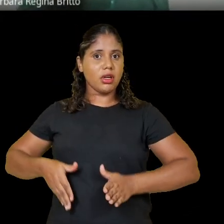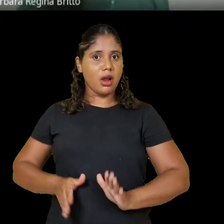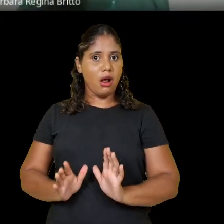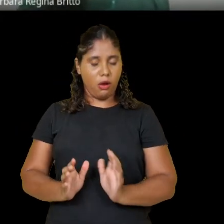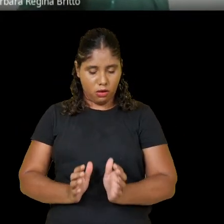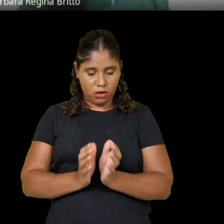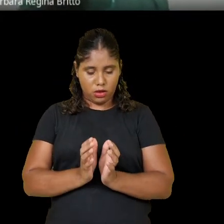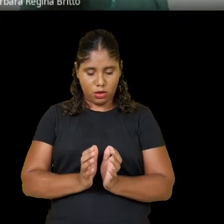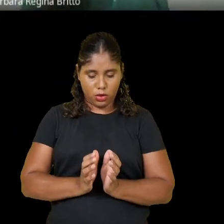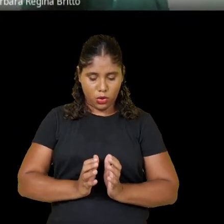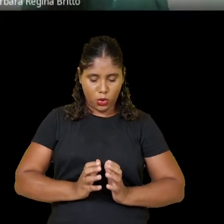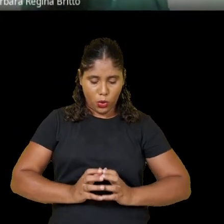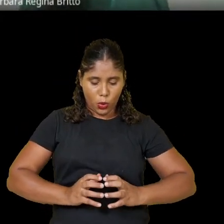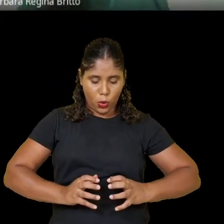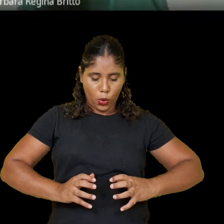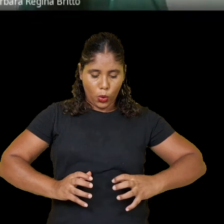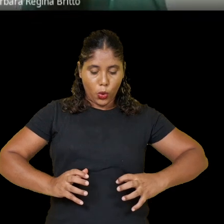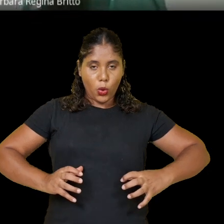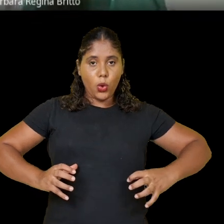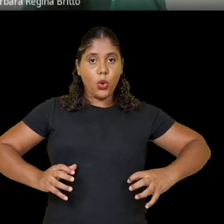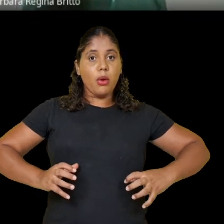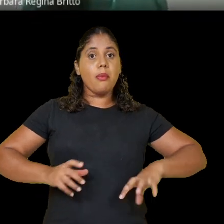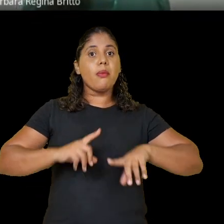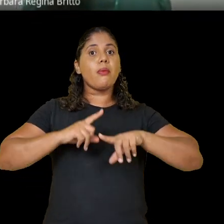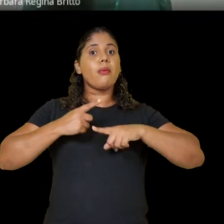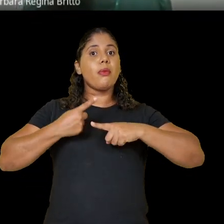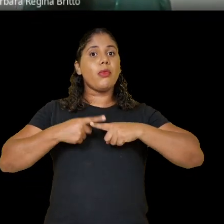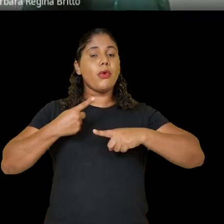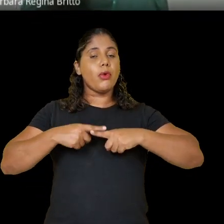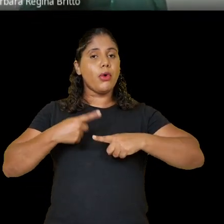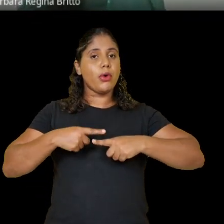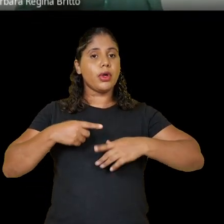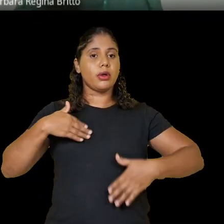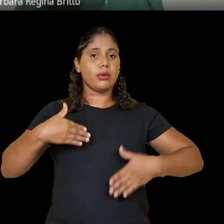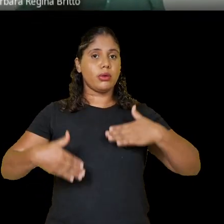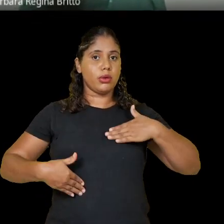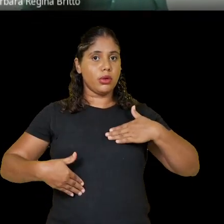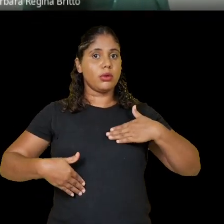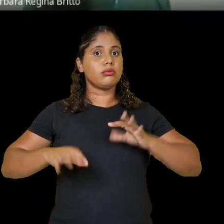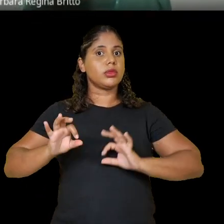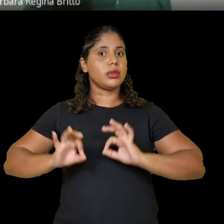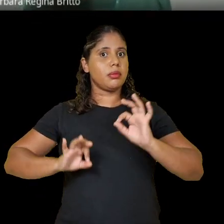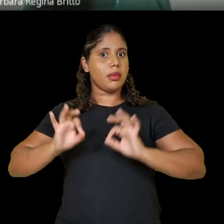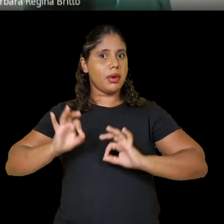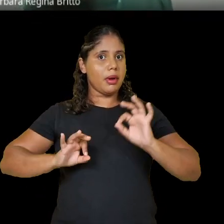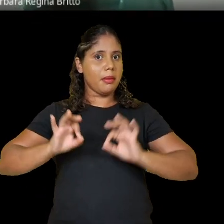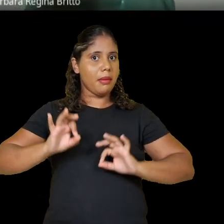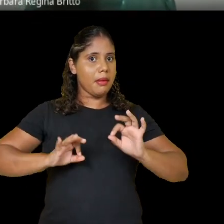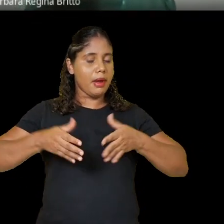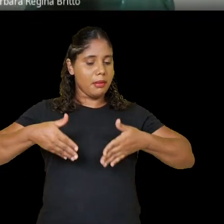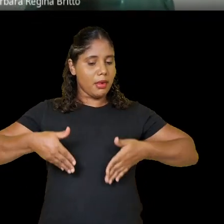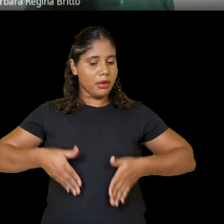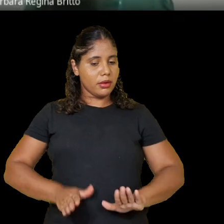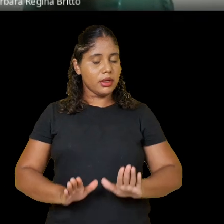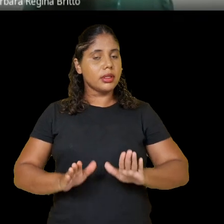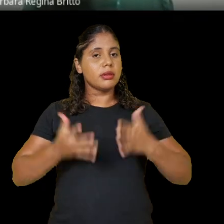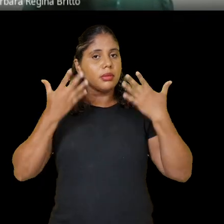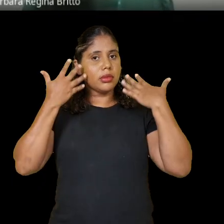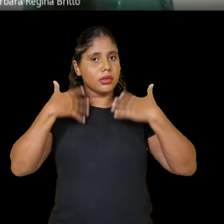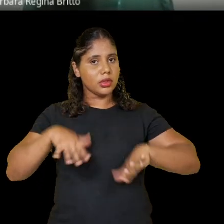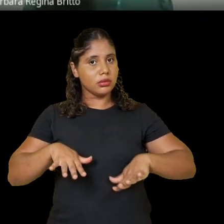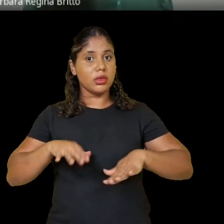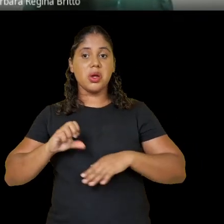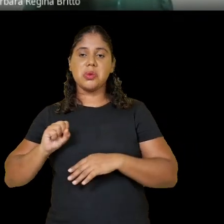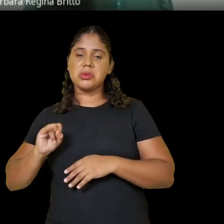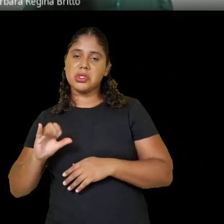trabalho do parto, né? Porque o corpo ele se prepara para o parto normal. Agora, se vai acontecer ou não, aí é outra questão.